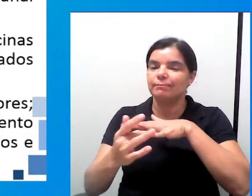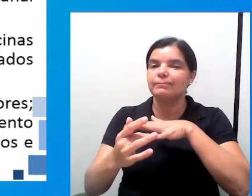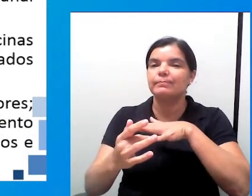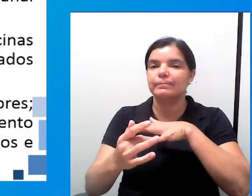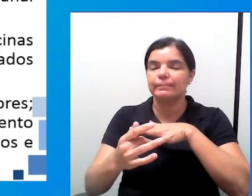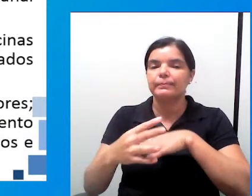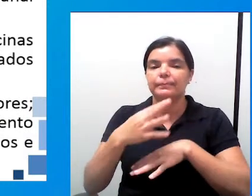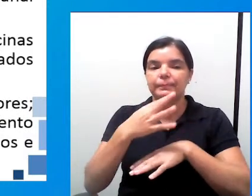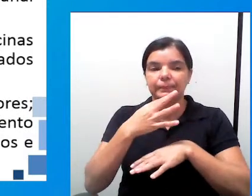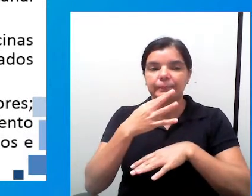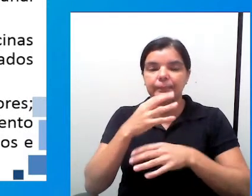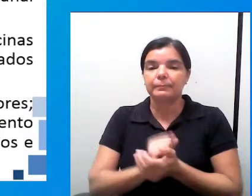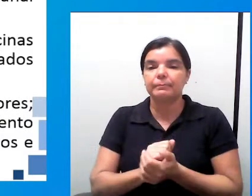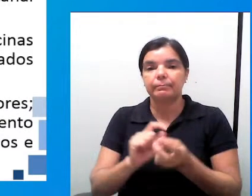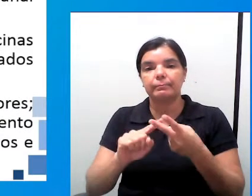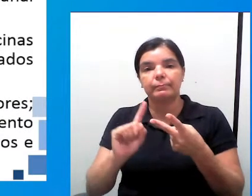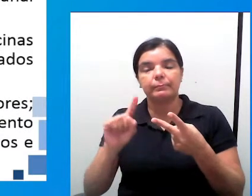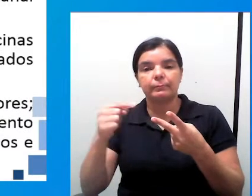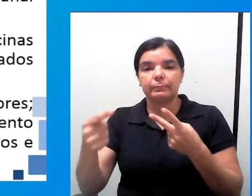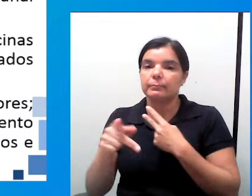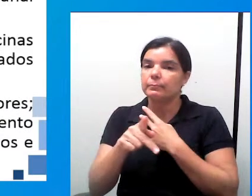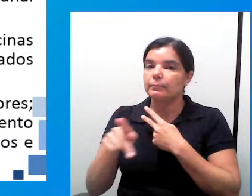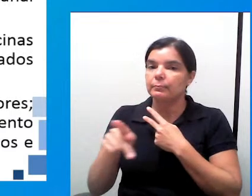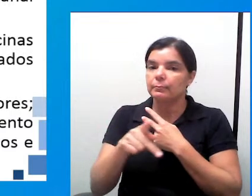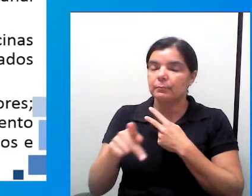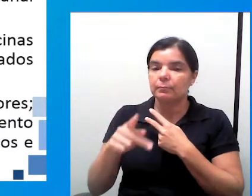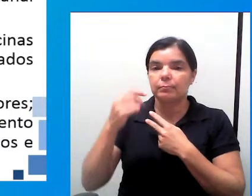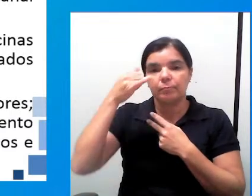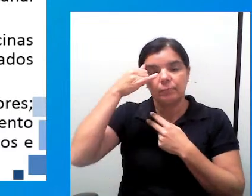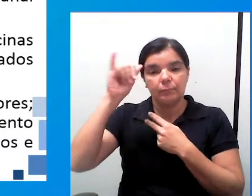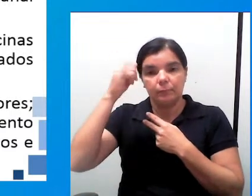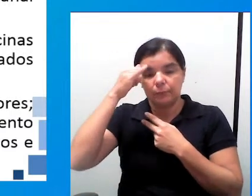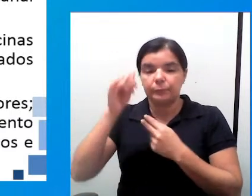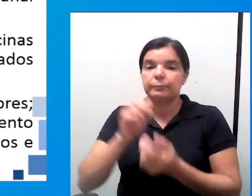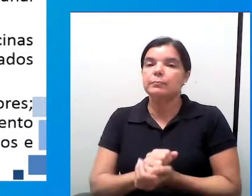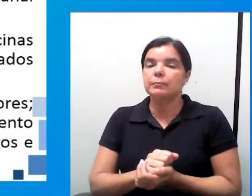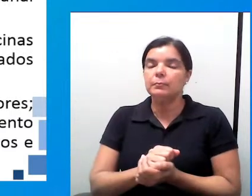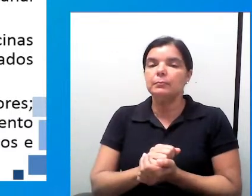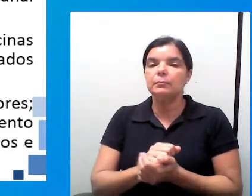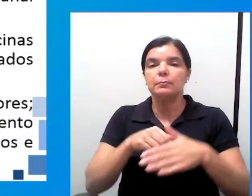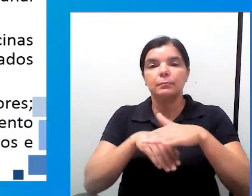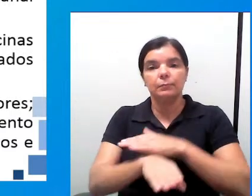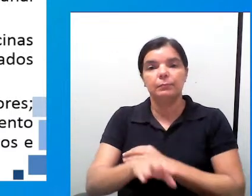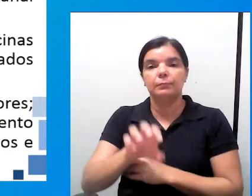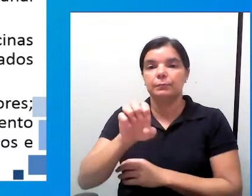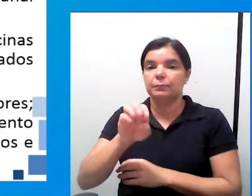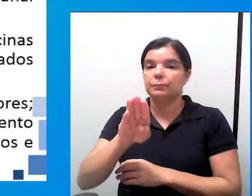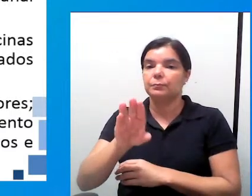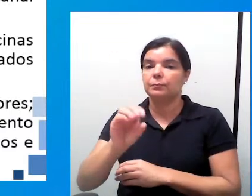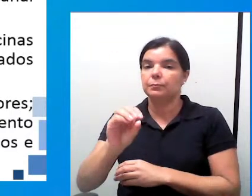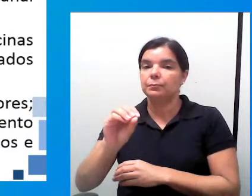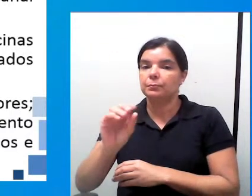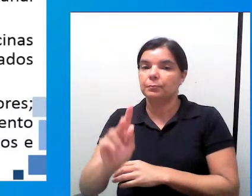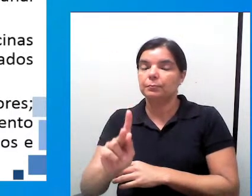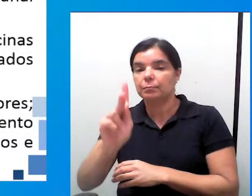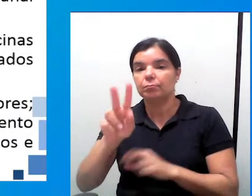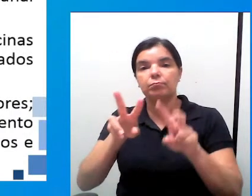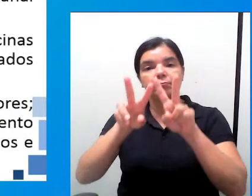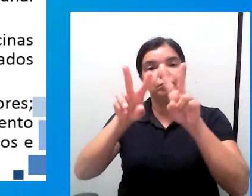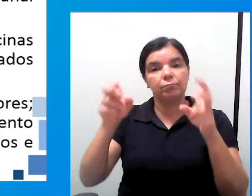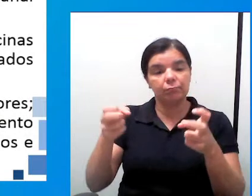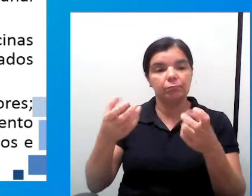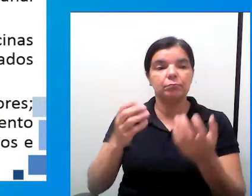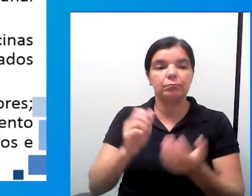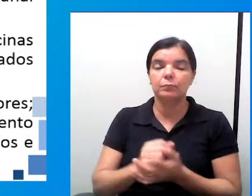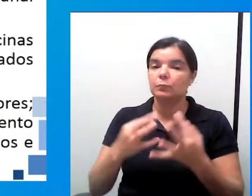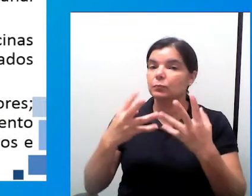conhecimento. Ou então, tem outro professor que ele cria um e-book. Então, os alunos lá produzem um e-book sobre, basicamente,